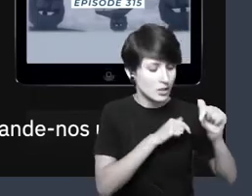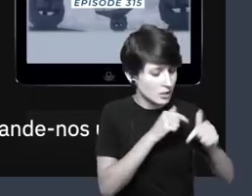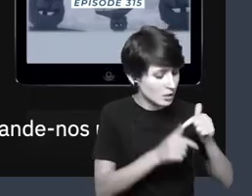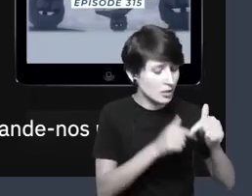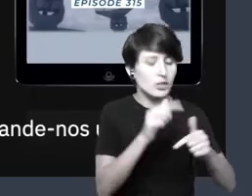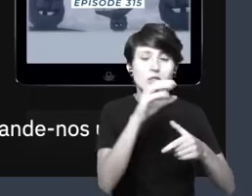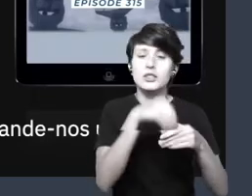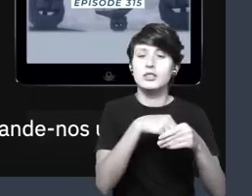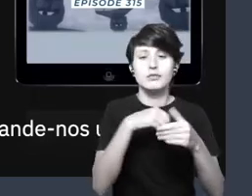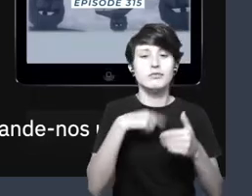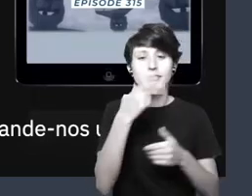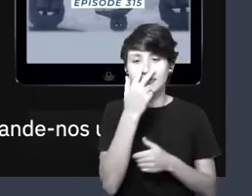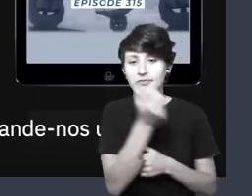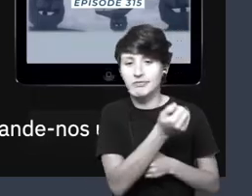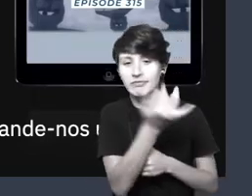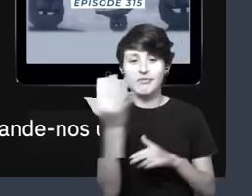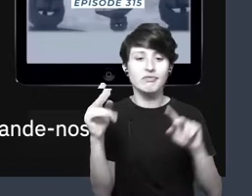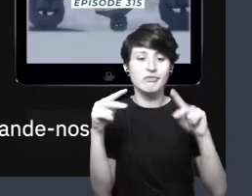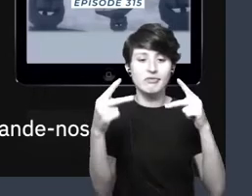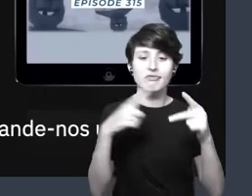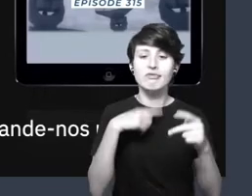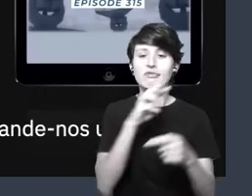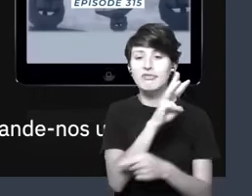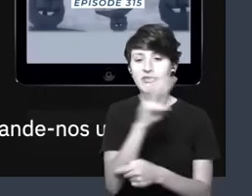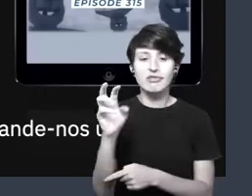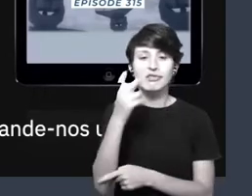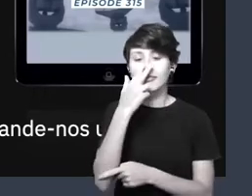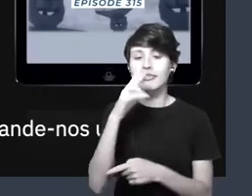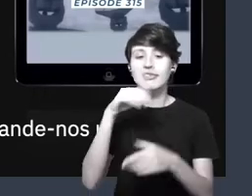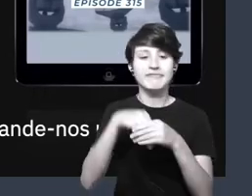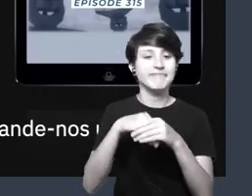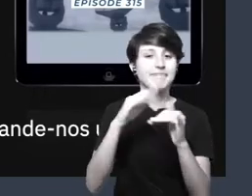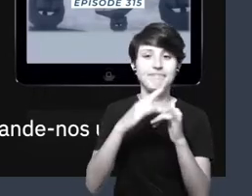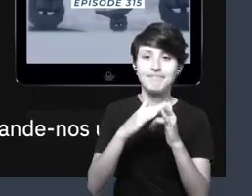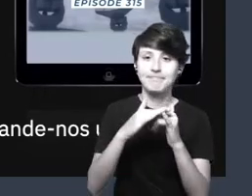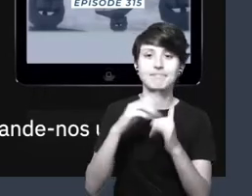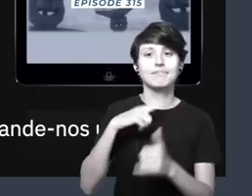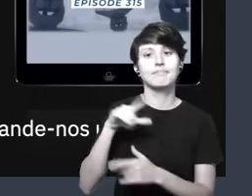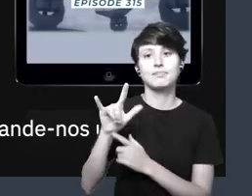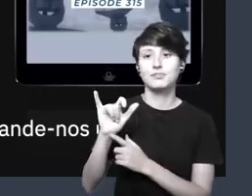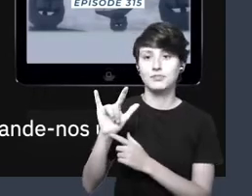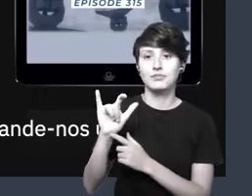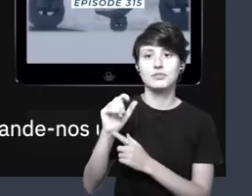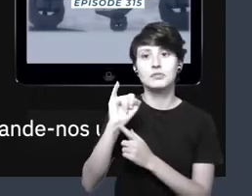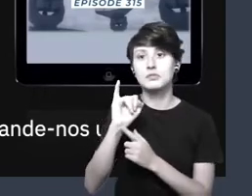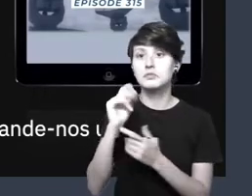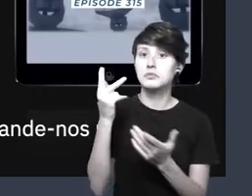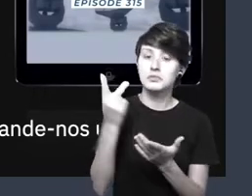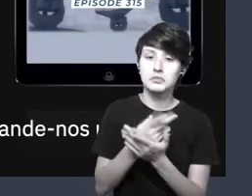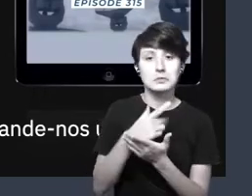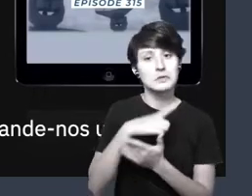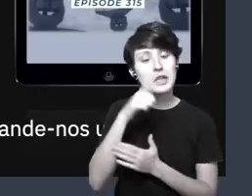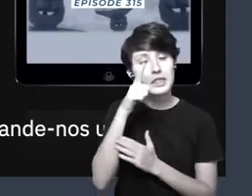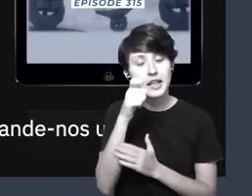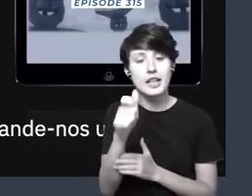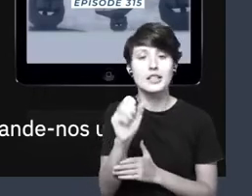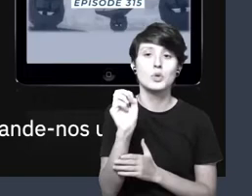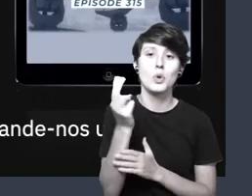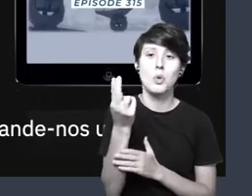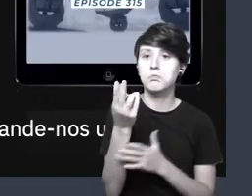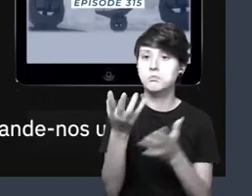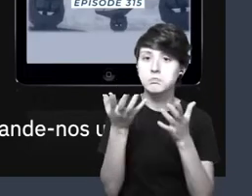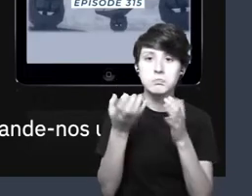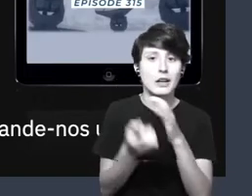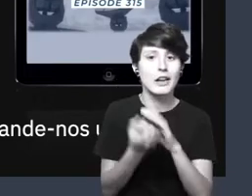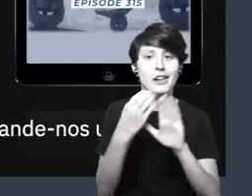vários links, tem o site, tem YouTube, Instagram, e se por acaso alguém tiver interesse de criar um capítulo, é